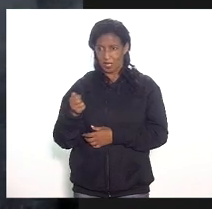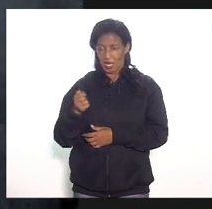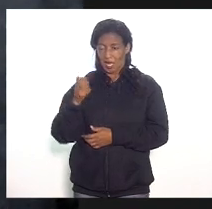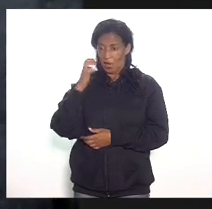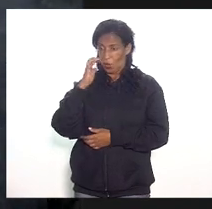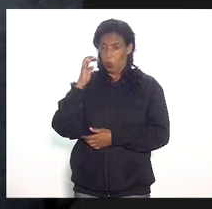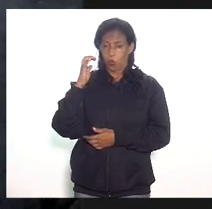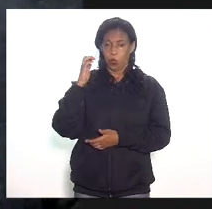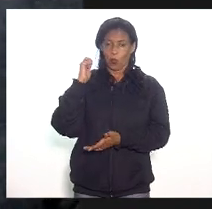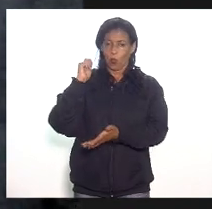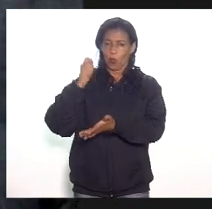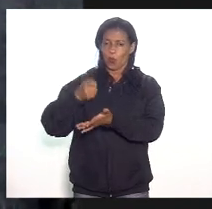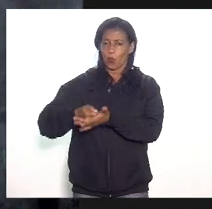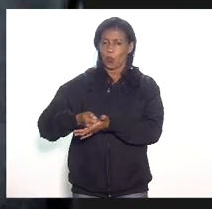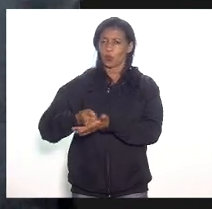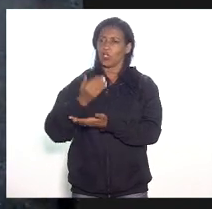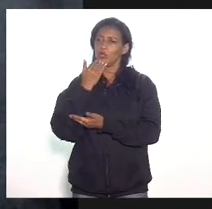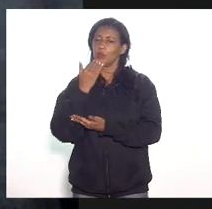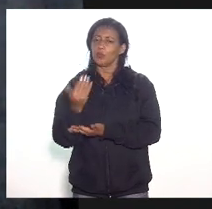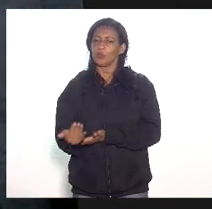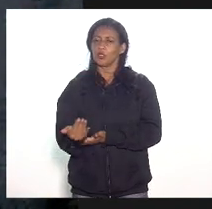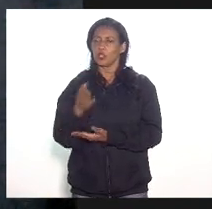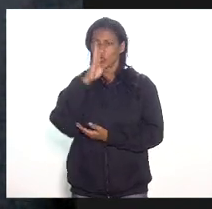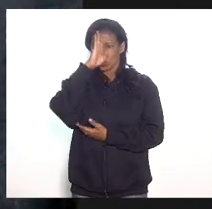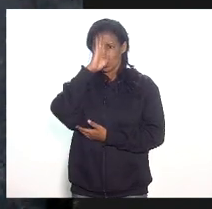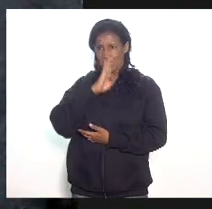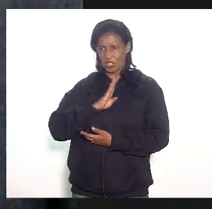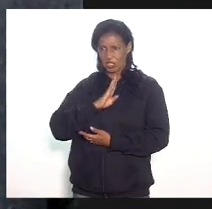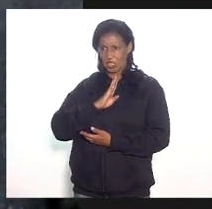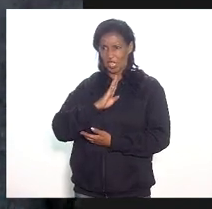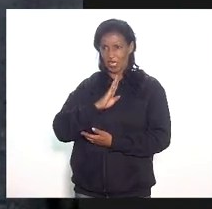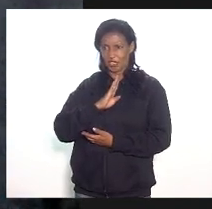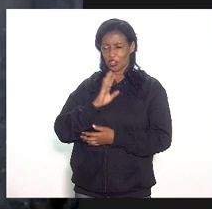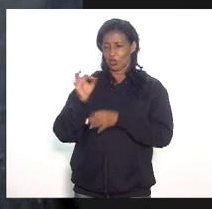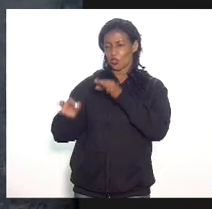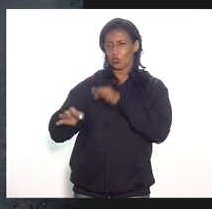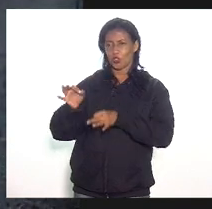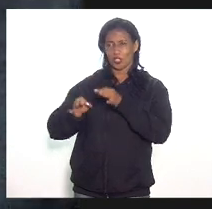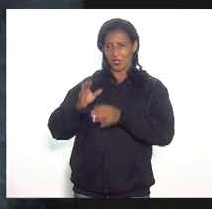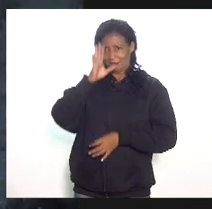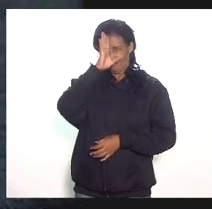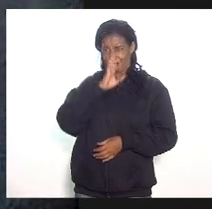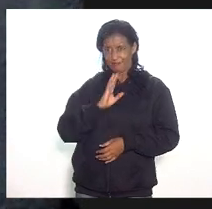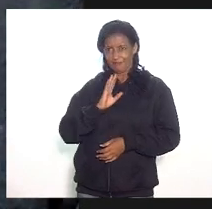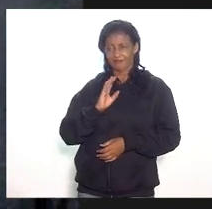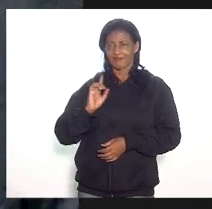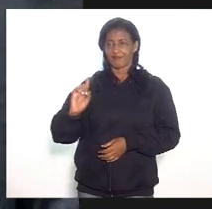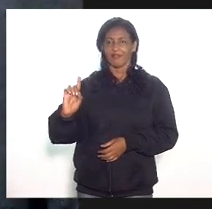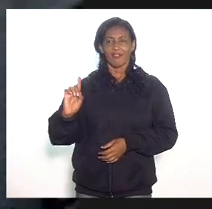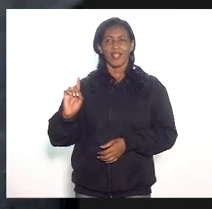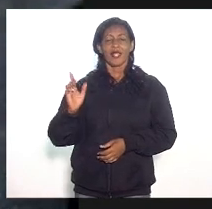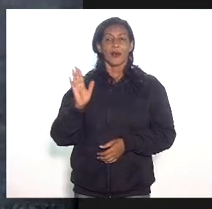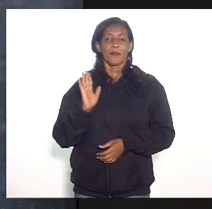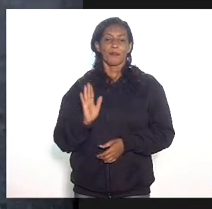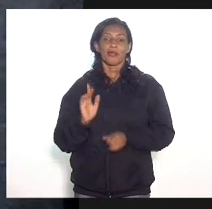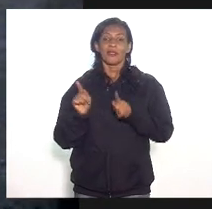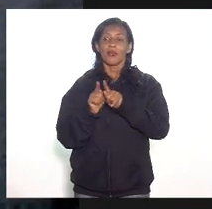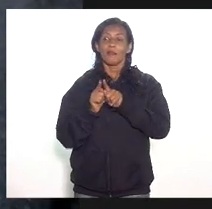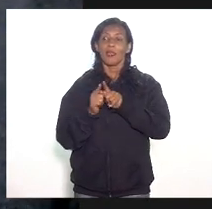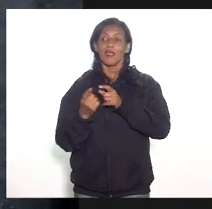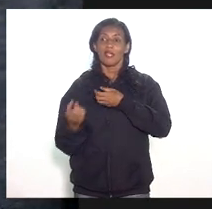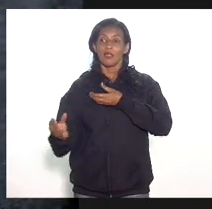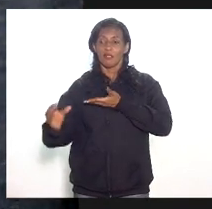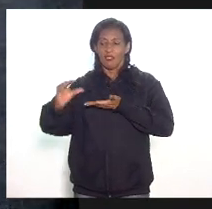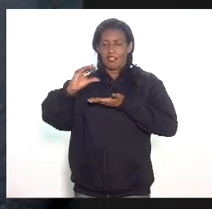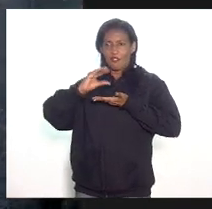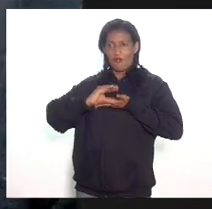multa para o litigante que tiver o seu pedido de gratuidade de justiça indeferido. E também revertendo esse dinheiro ao